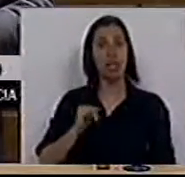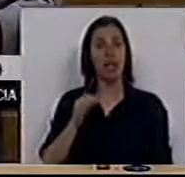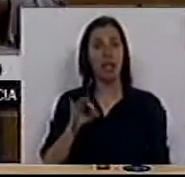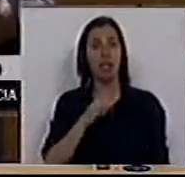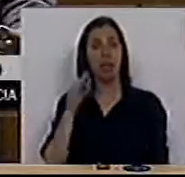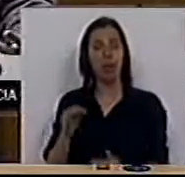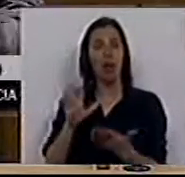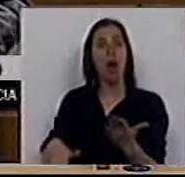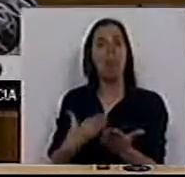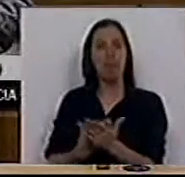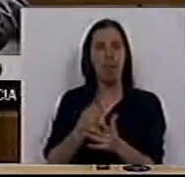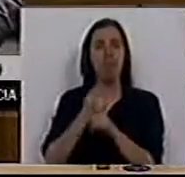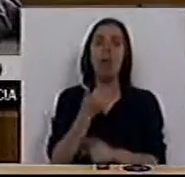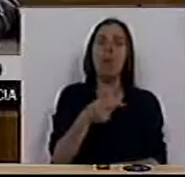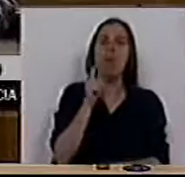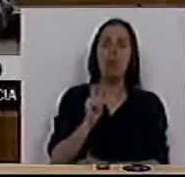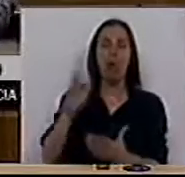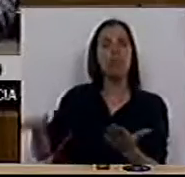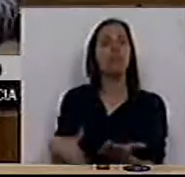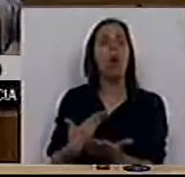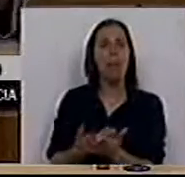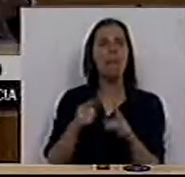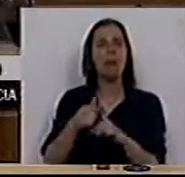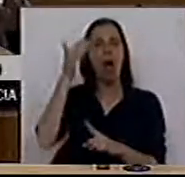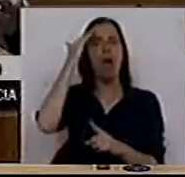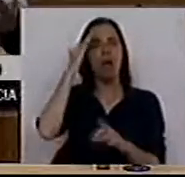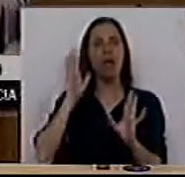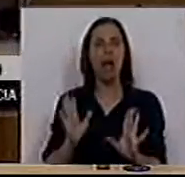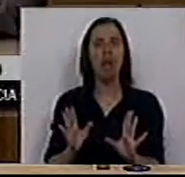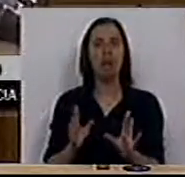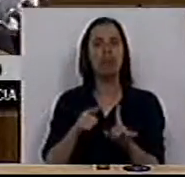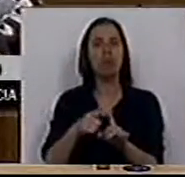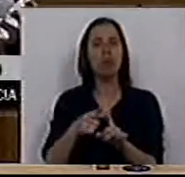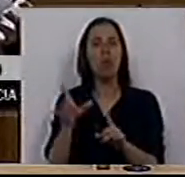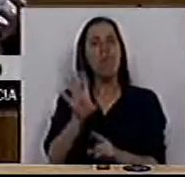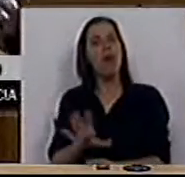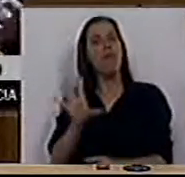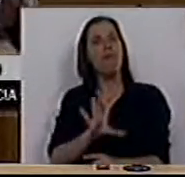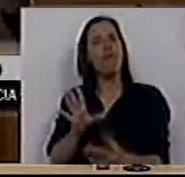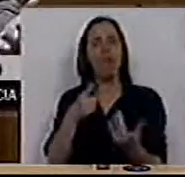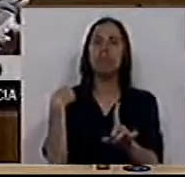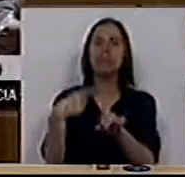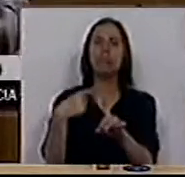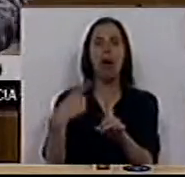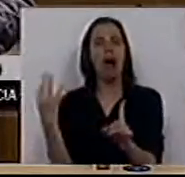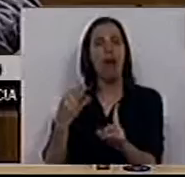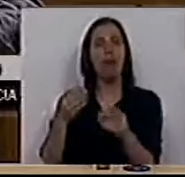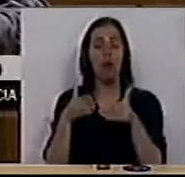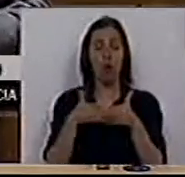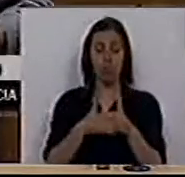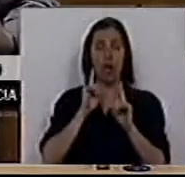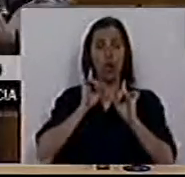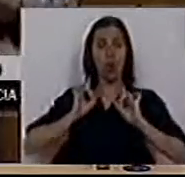CDS apresentam, a proposta que também o Bloco de Esquerda apresenta, creio que terminam de uma forma positiva o